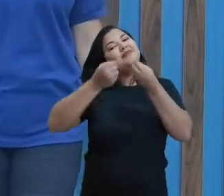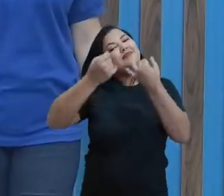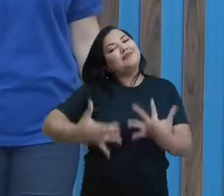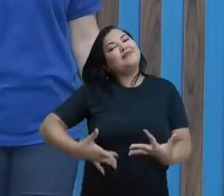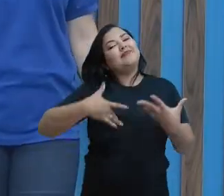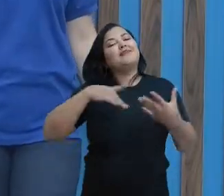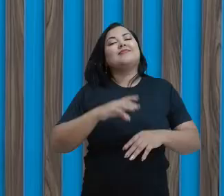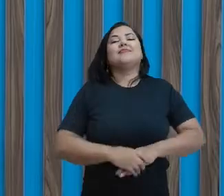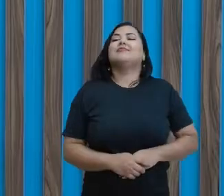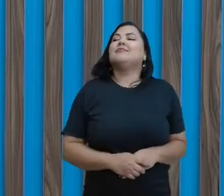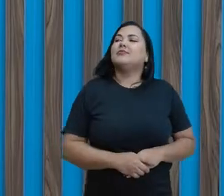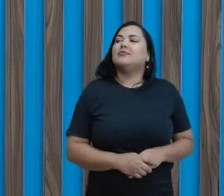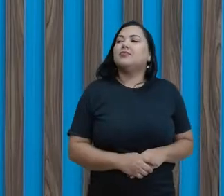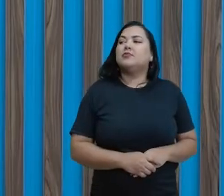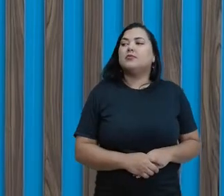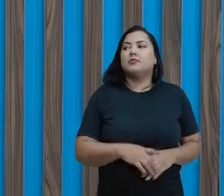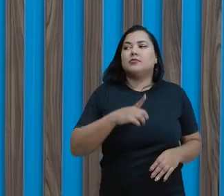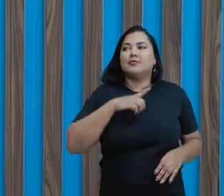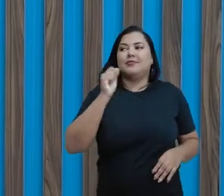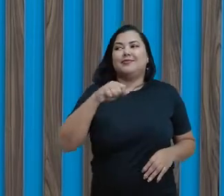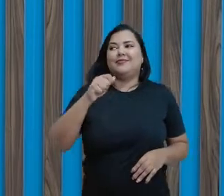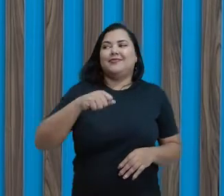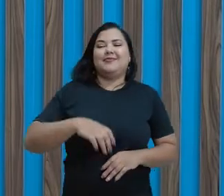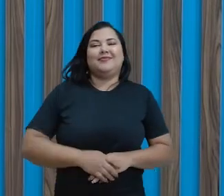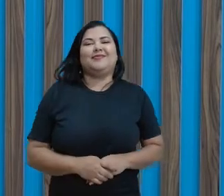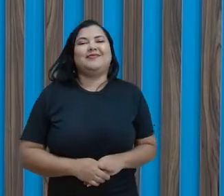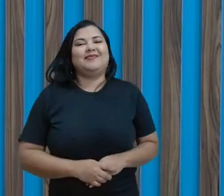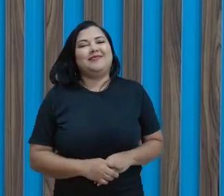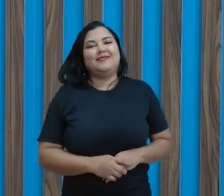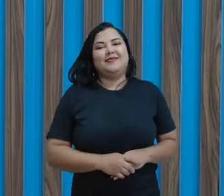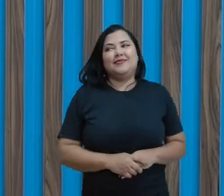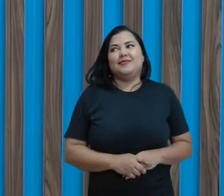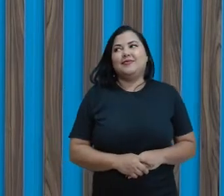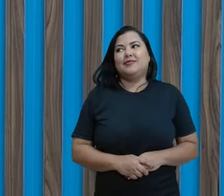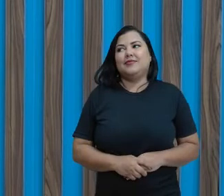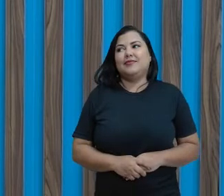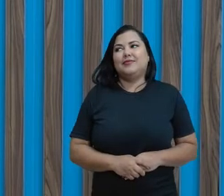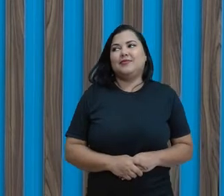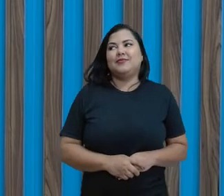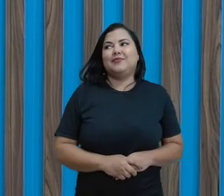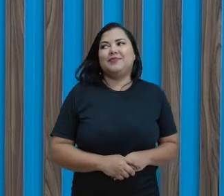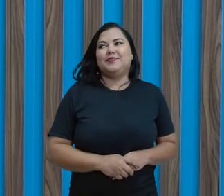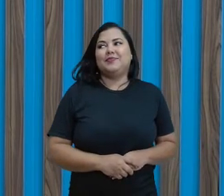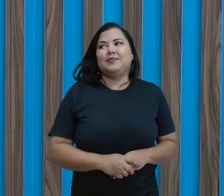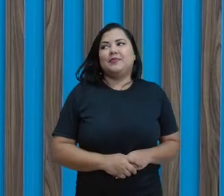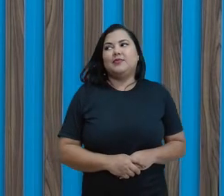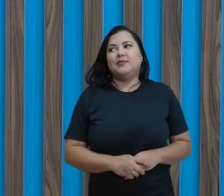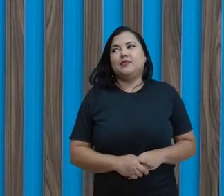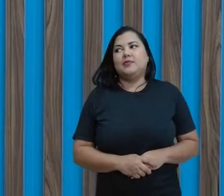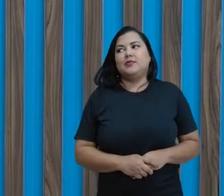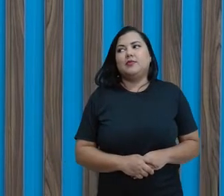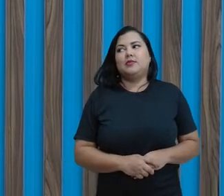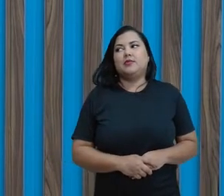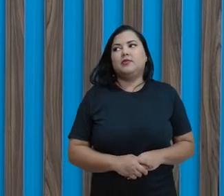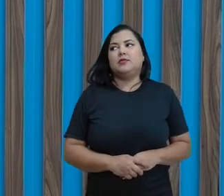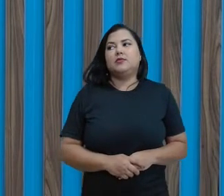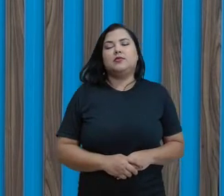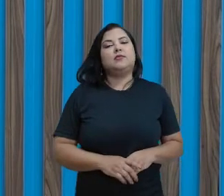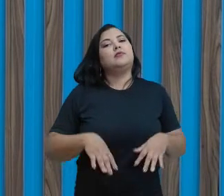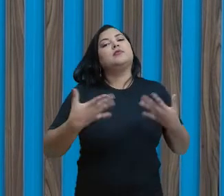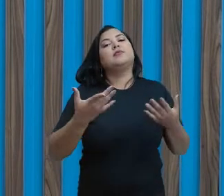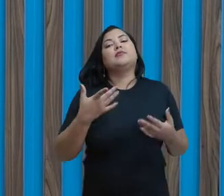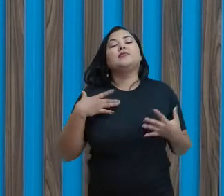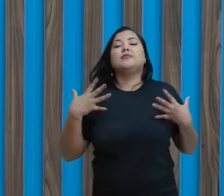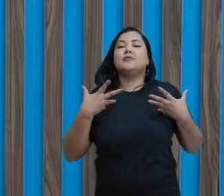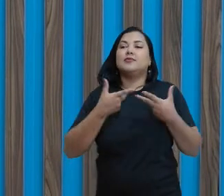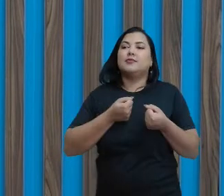nossa aula? Tenho sim. Tem alguns comentários, né? É muito massa, né?